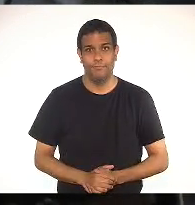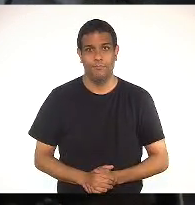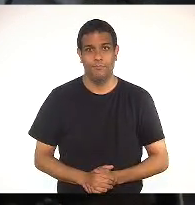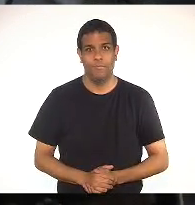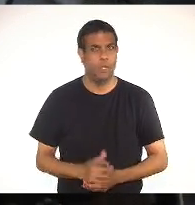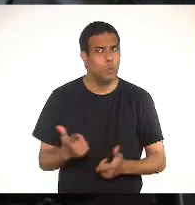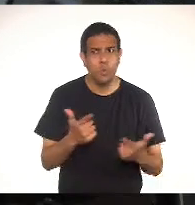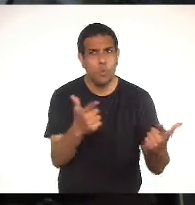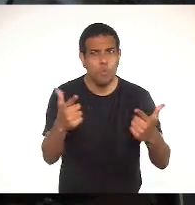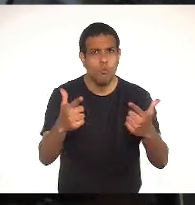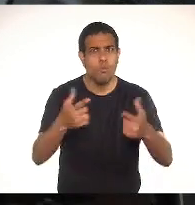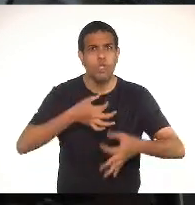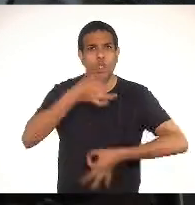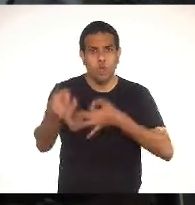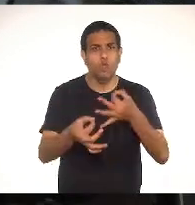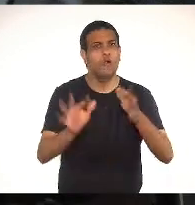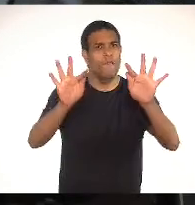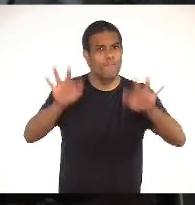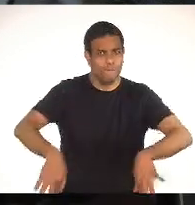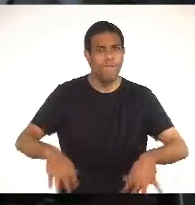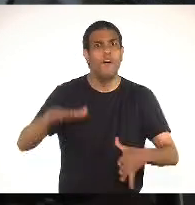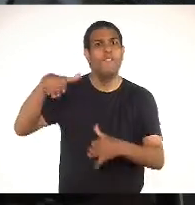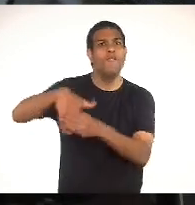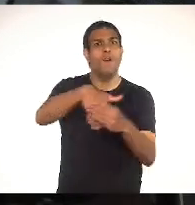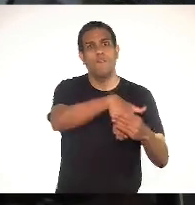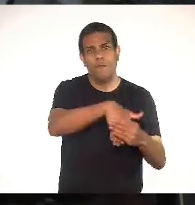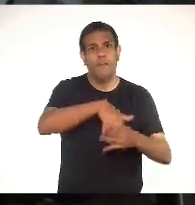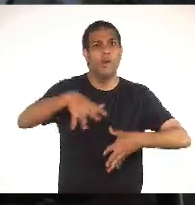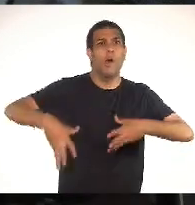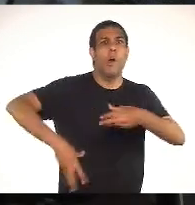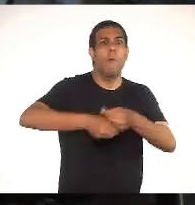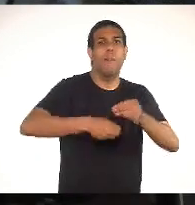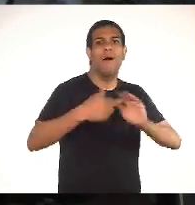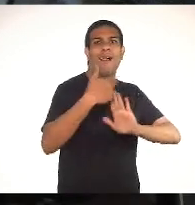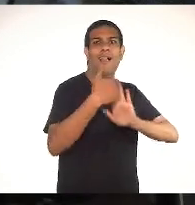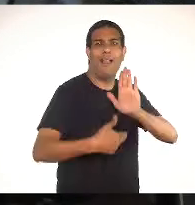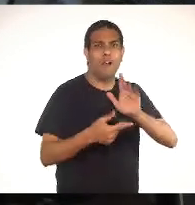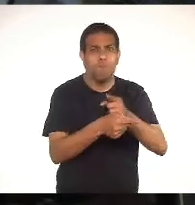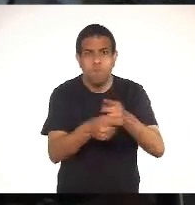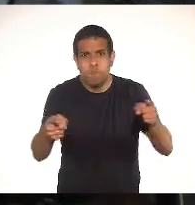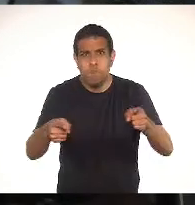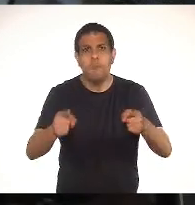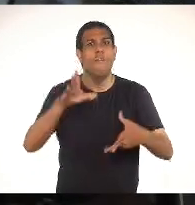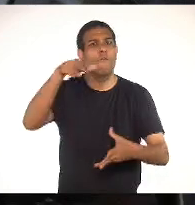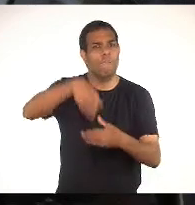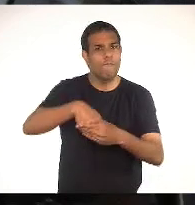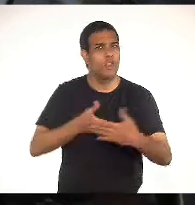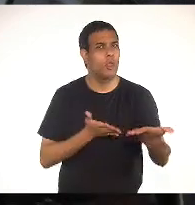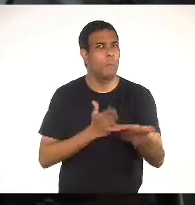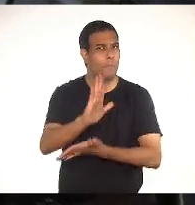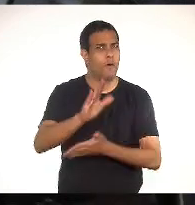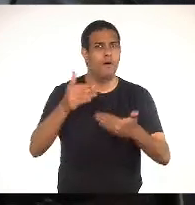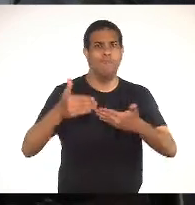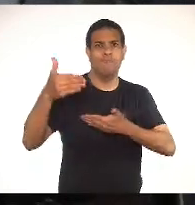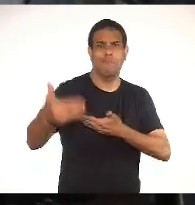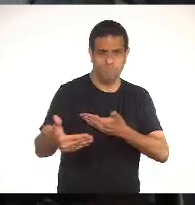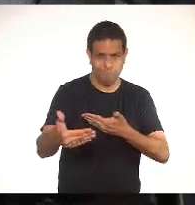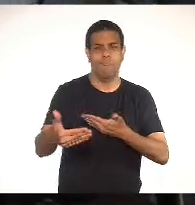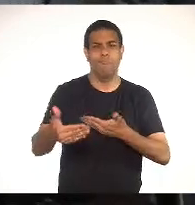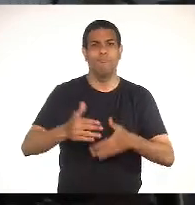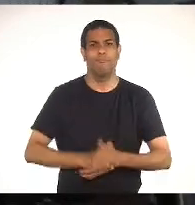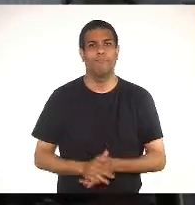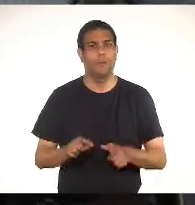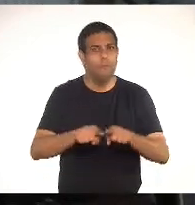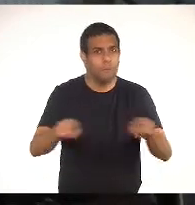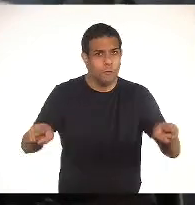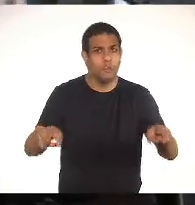Não havendo quem queira discutir, encerrada a discussão, em votação, a emenda de redação. Senhores que aprovam, permaneçam como estão, aprovado. Em votação, projeto assim emendado. Senhores